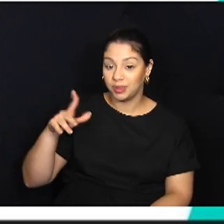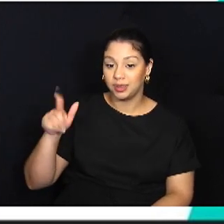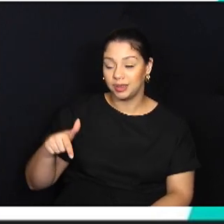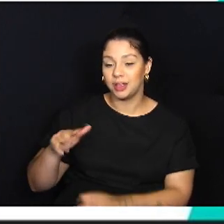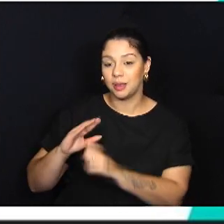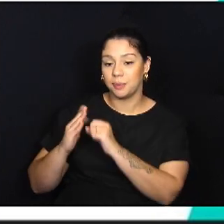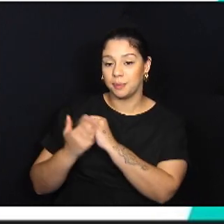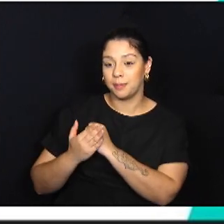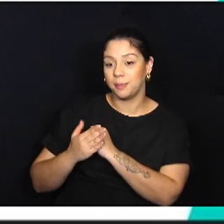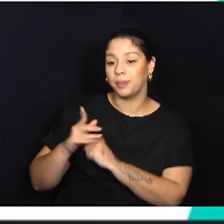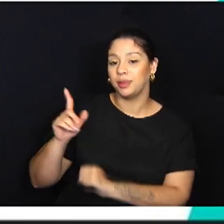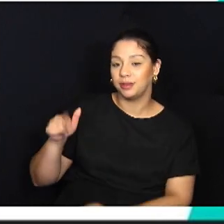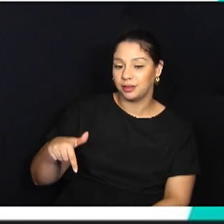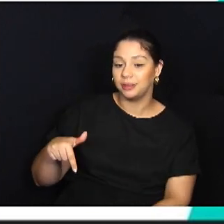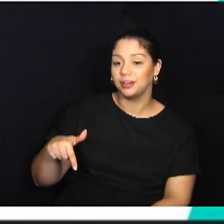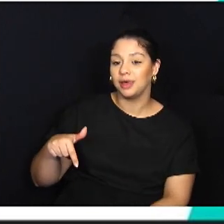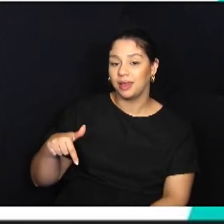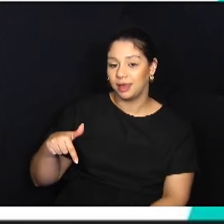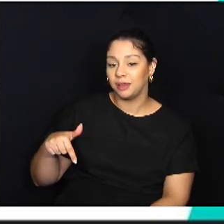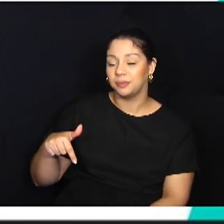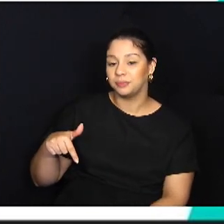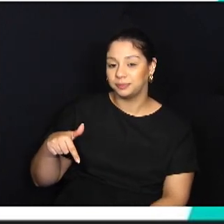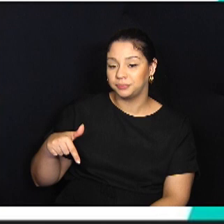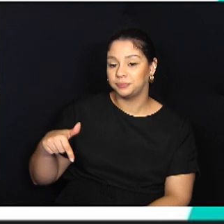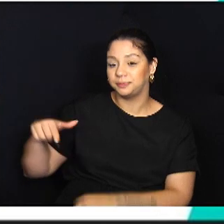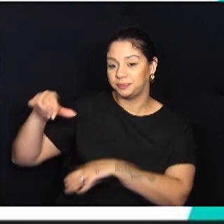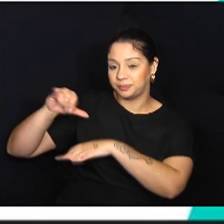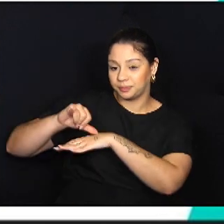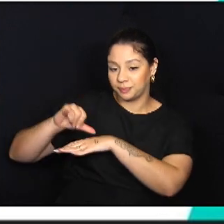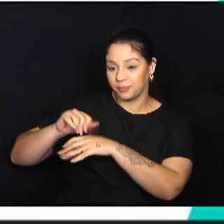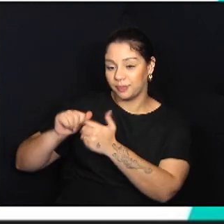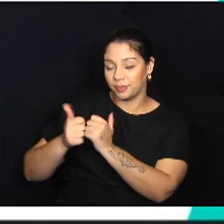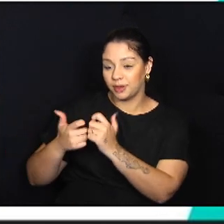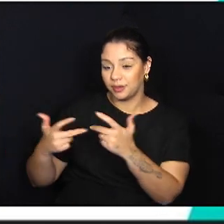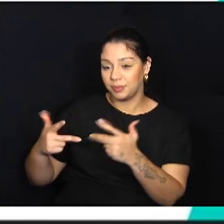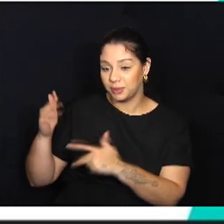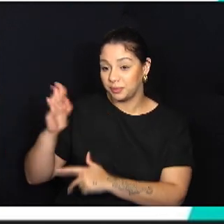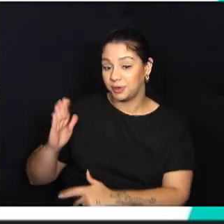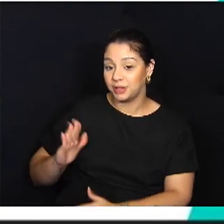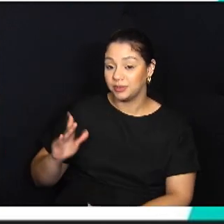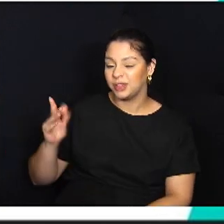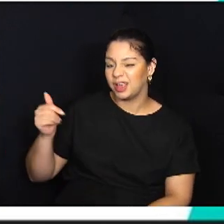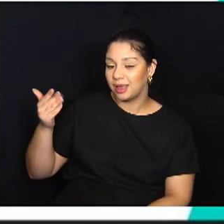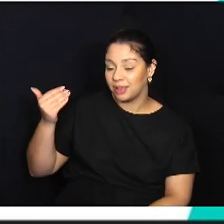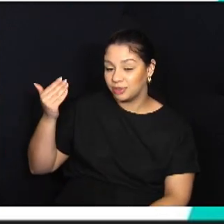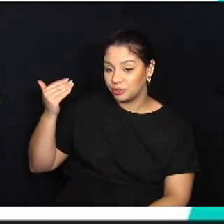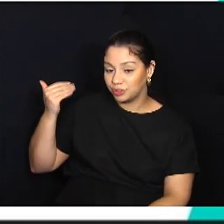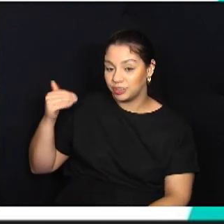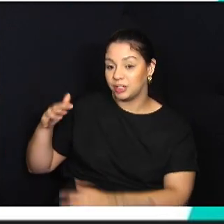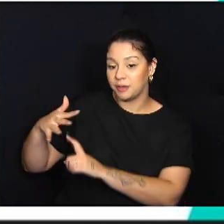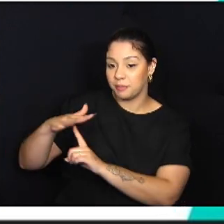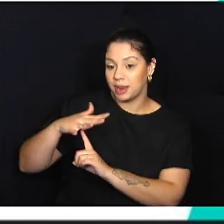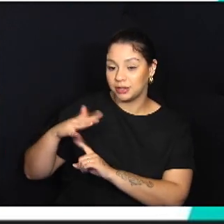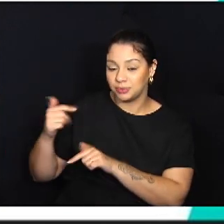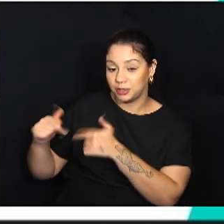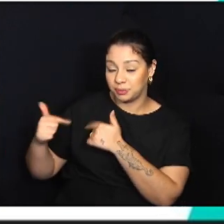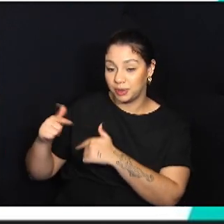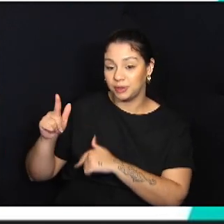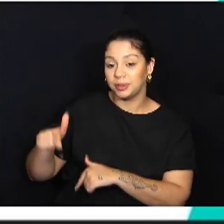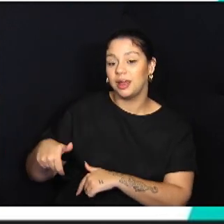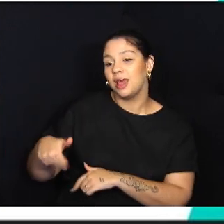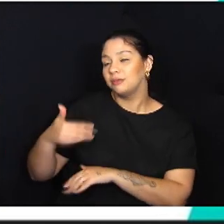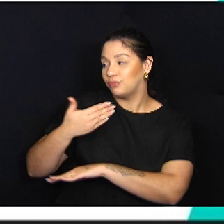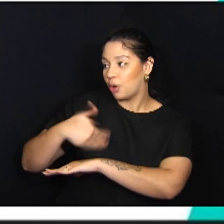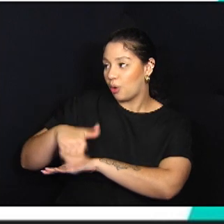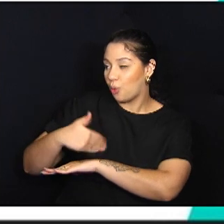Padre Manuel da Nóbrega, no Centro Esportivo Brasil de Oliveira, antiga Praça dos Trabalhadores, na rua